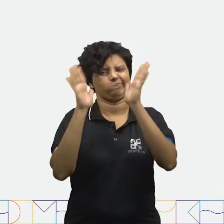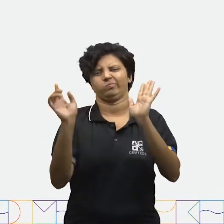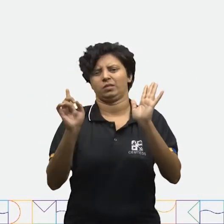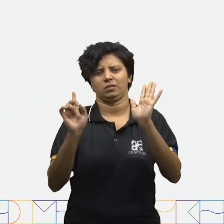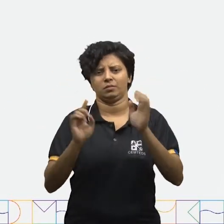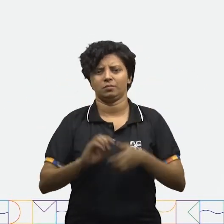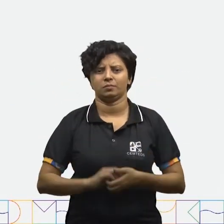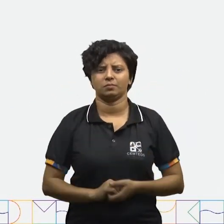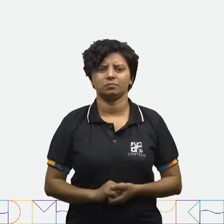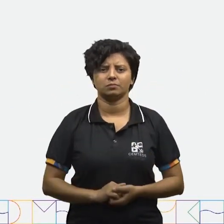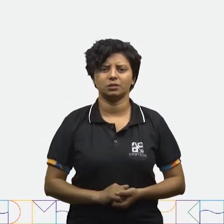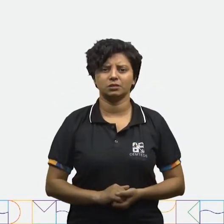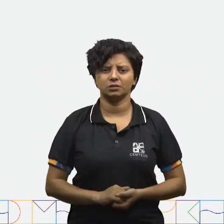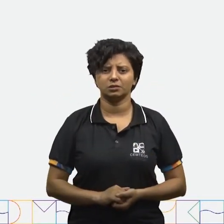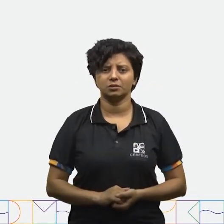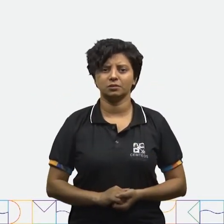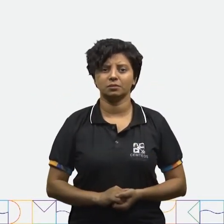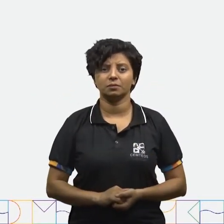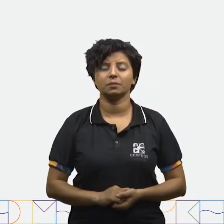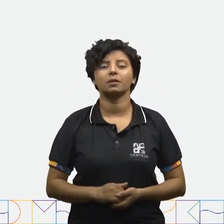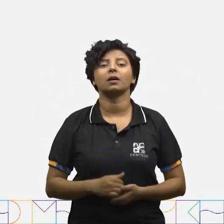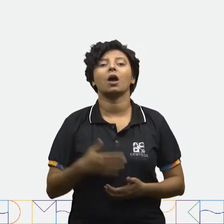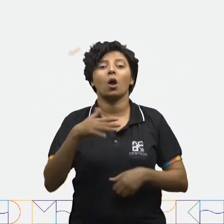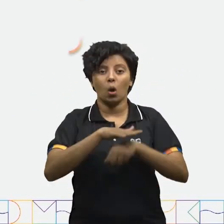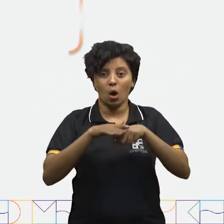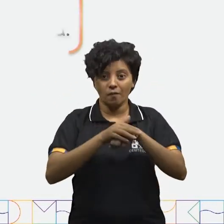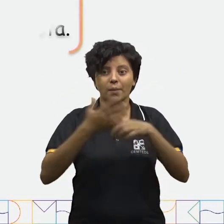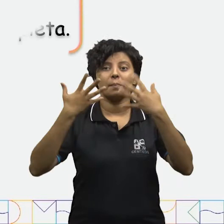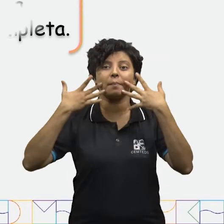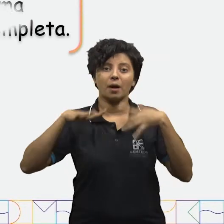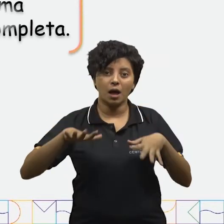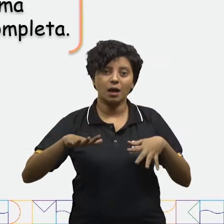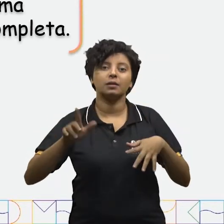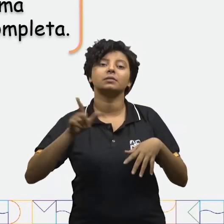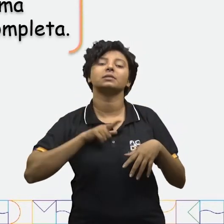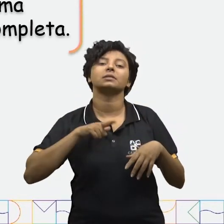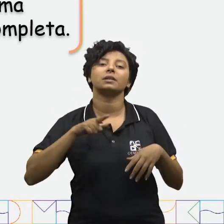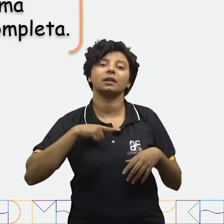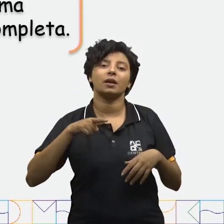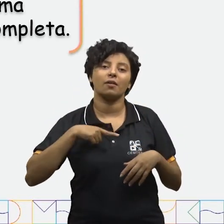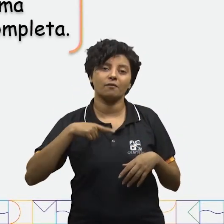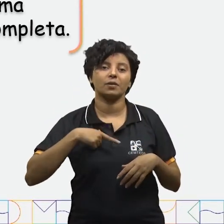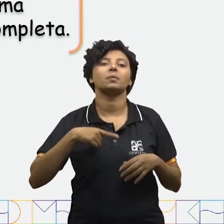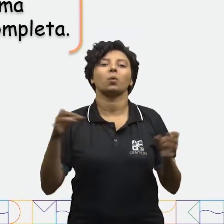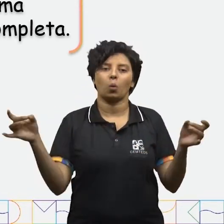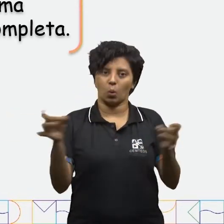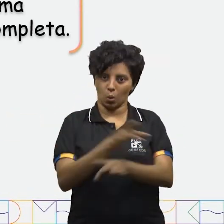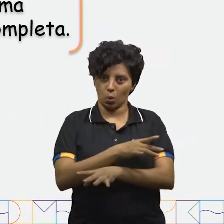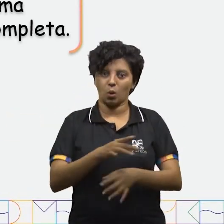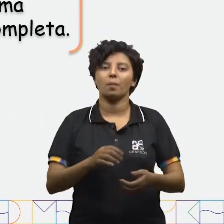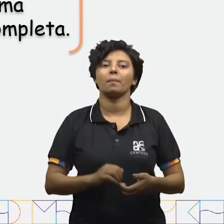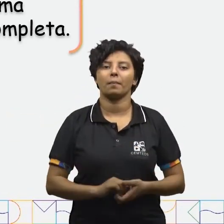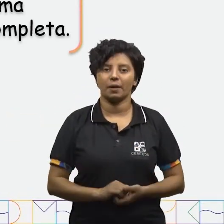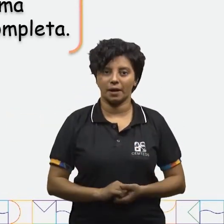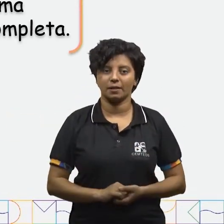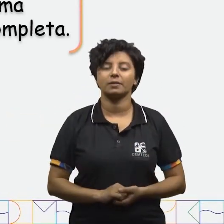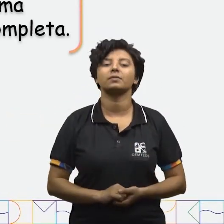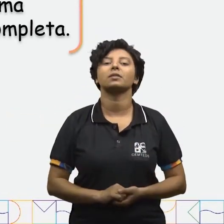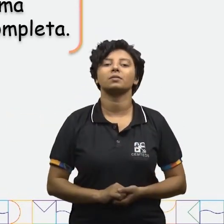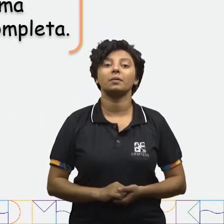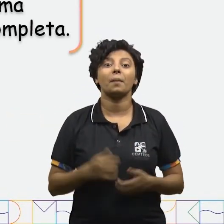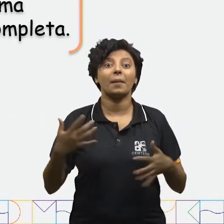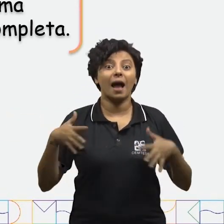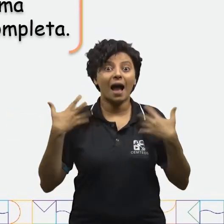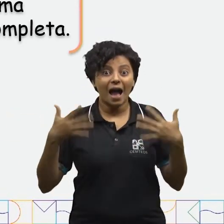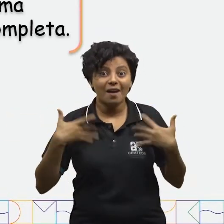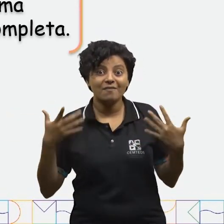A mensagem da minha conversa espontânea com a professora Mônica teve a mensagem completa. Ficamos